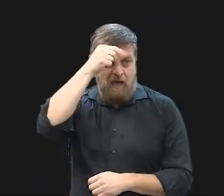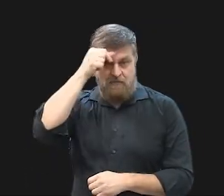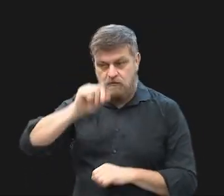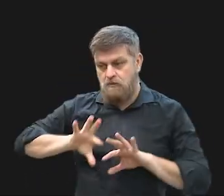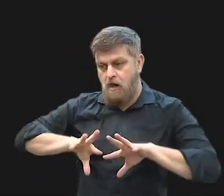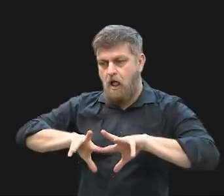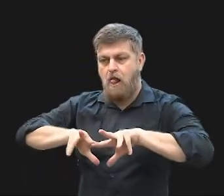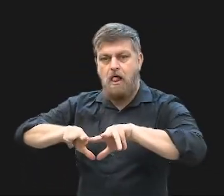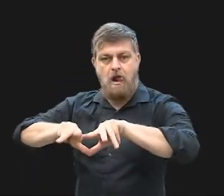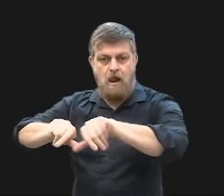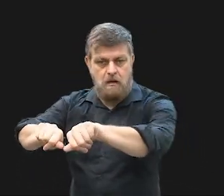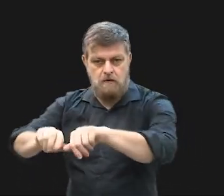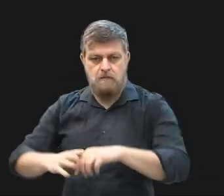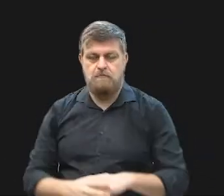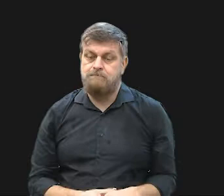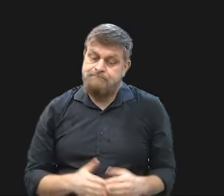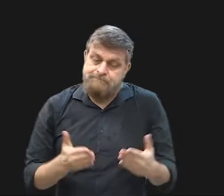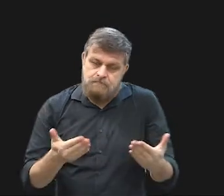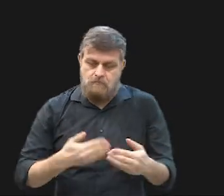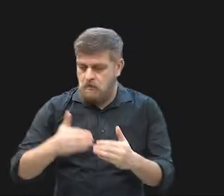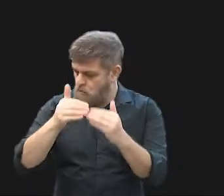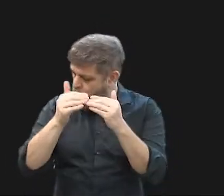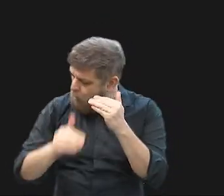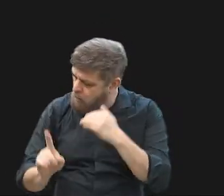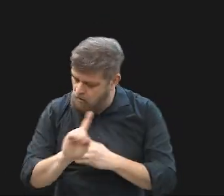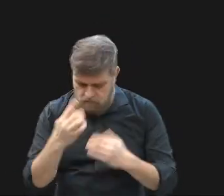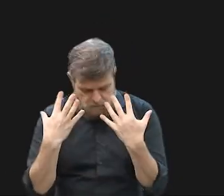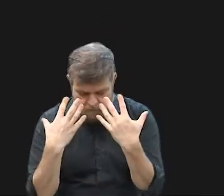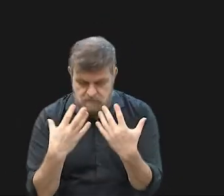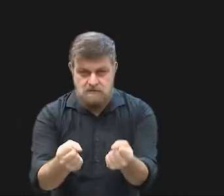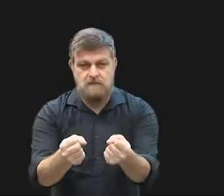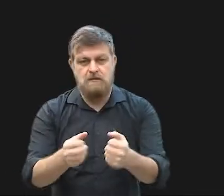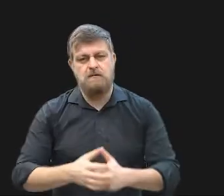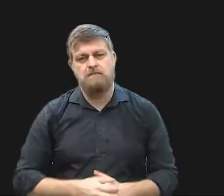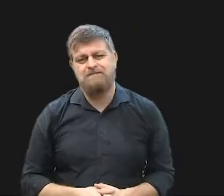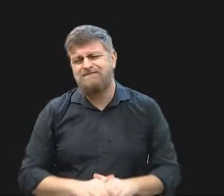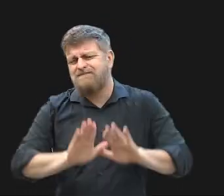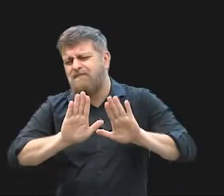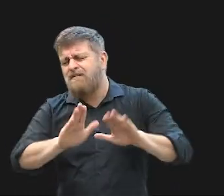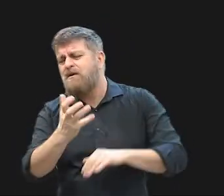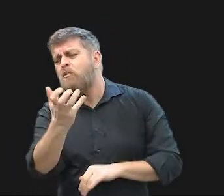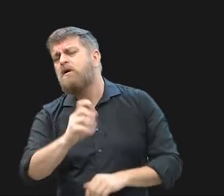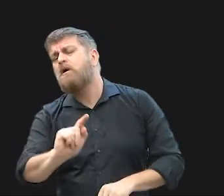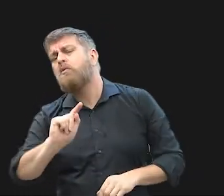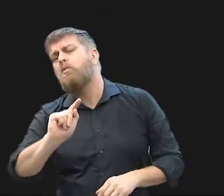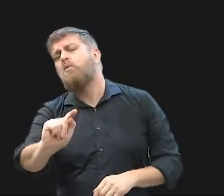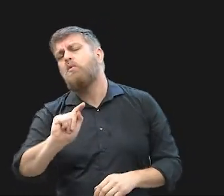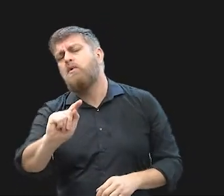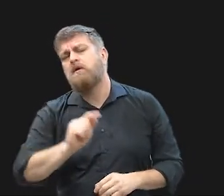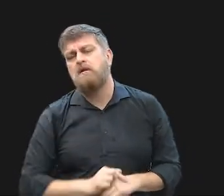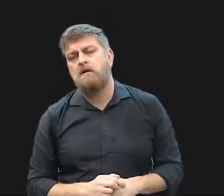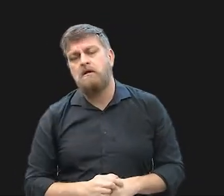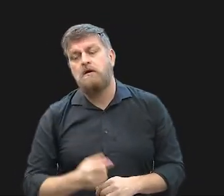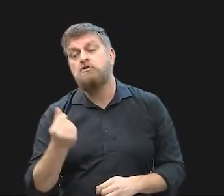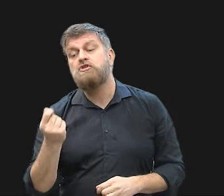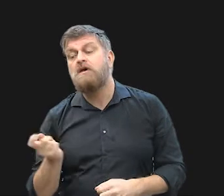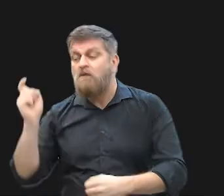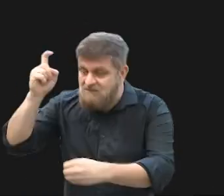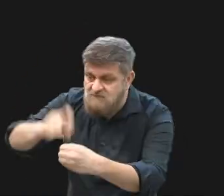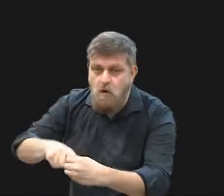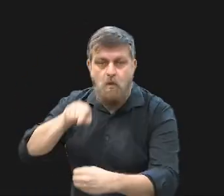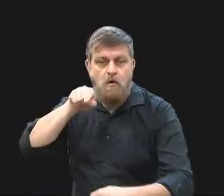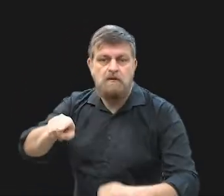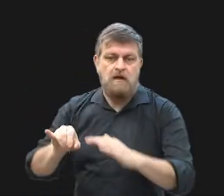clara. Ok, fui contra, votei contra, mas o que eu quero é que ele devolva